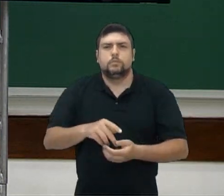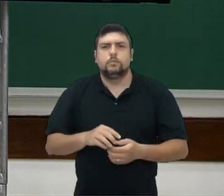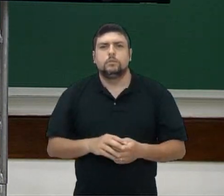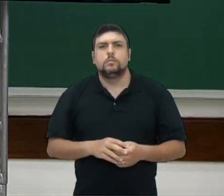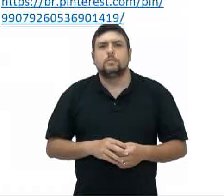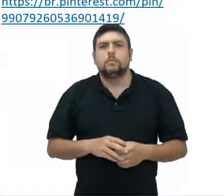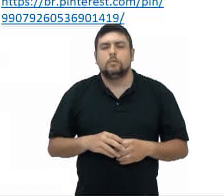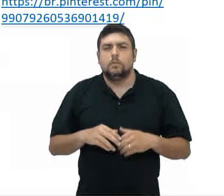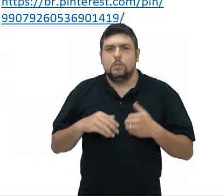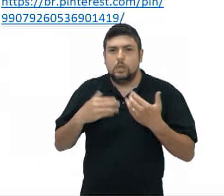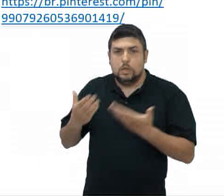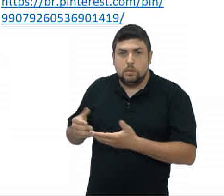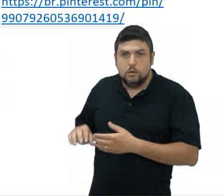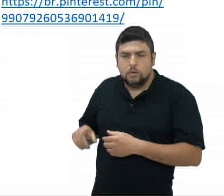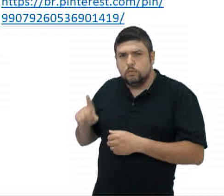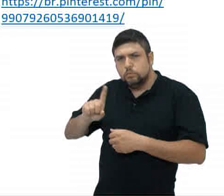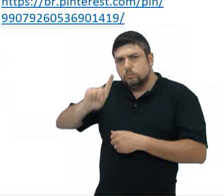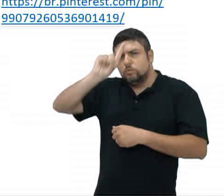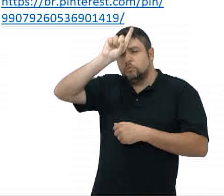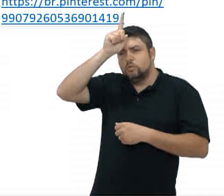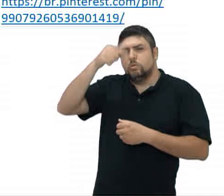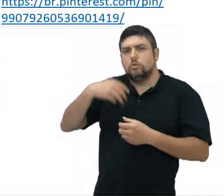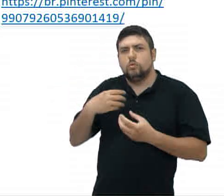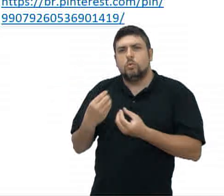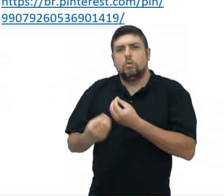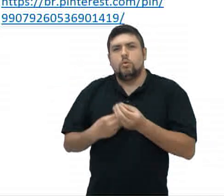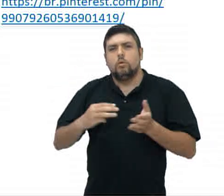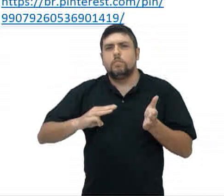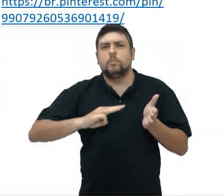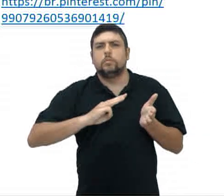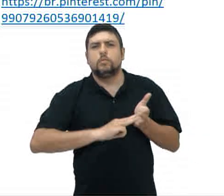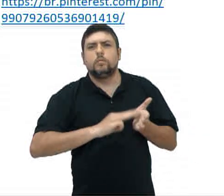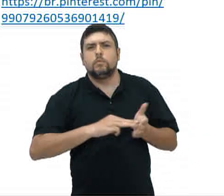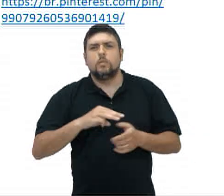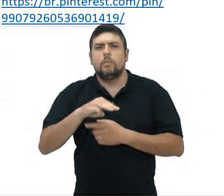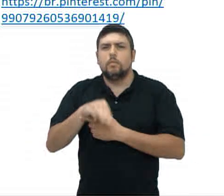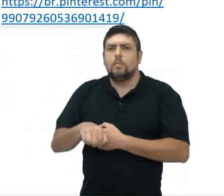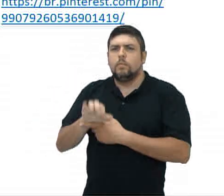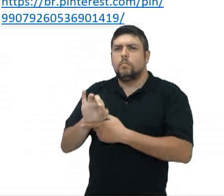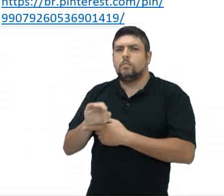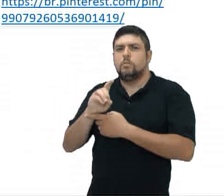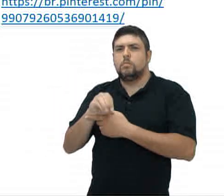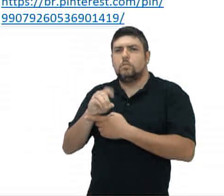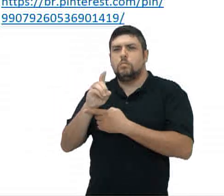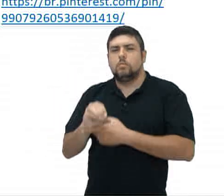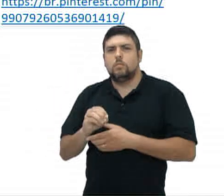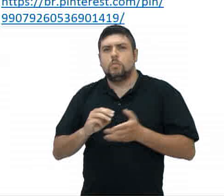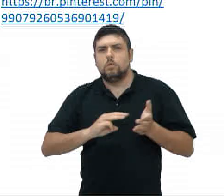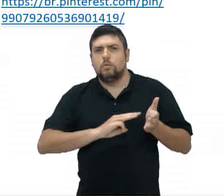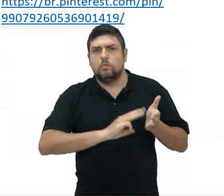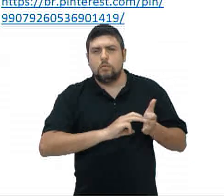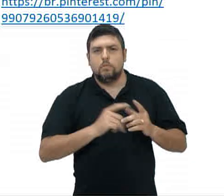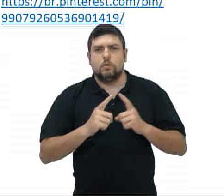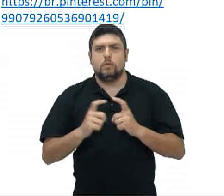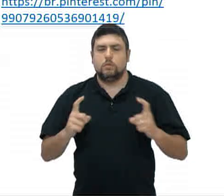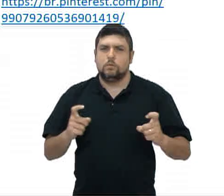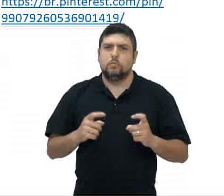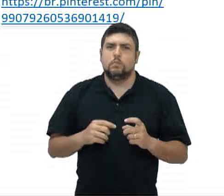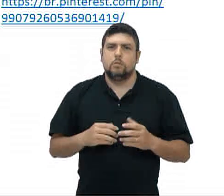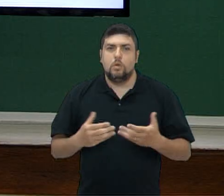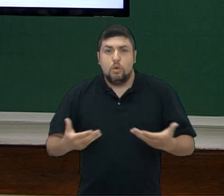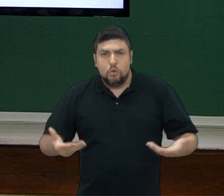então, ele criou o que conhecemos hoje como método científico. Lógico que de maneira não tão aplicada como é hoje. Temos